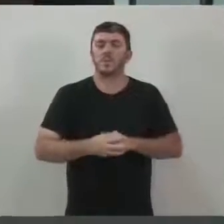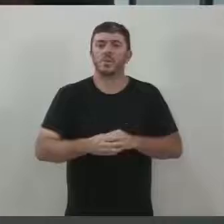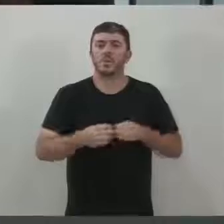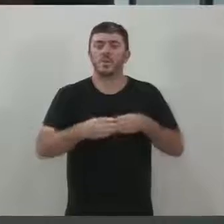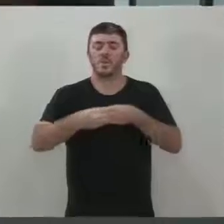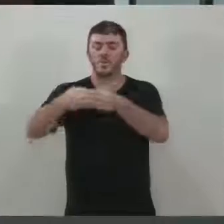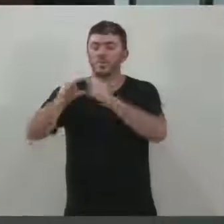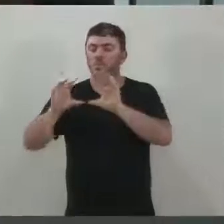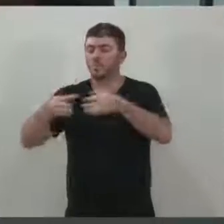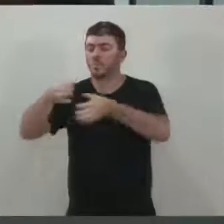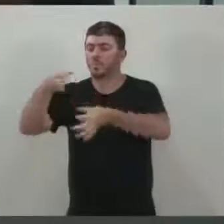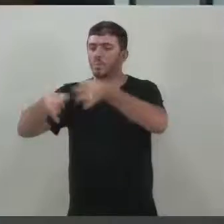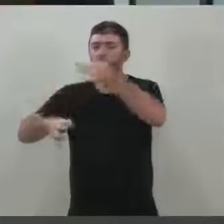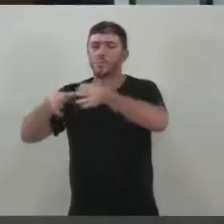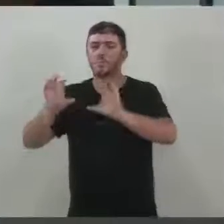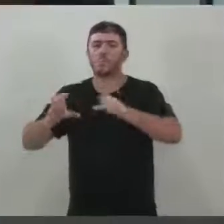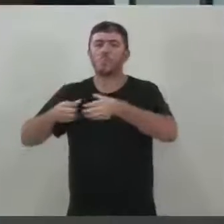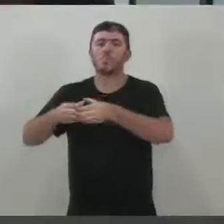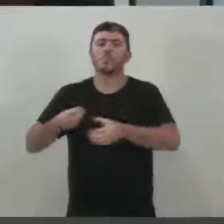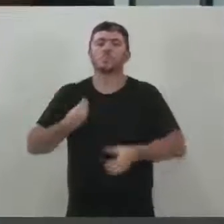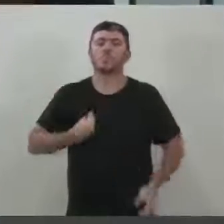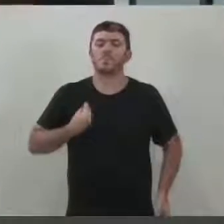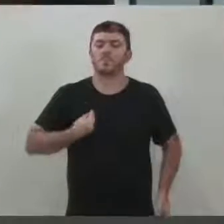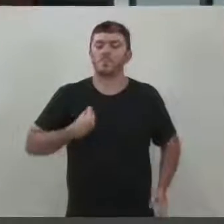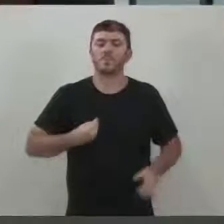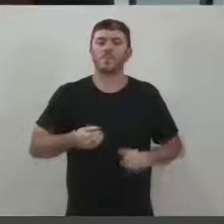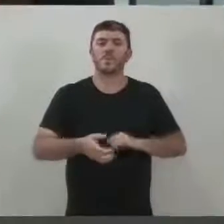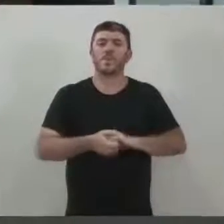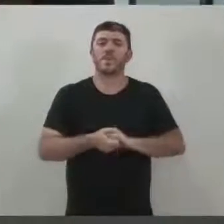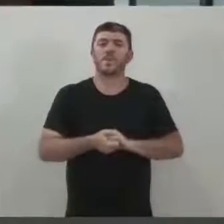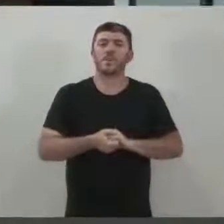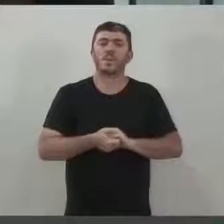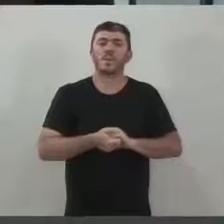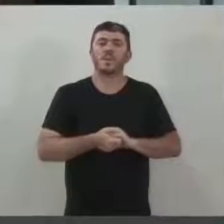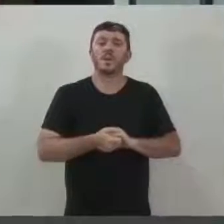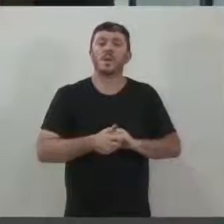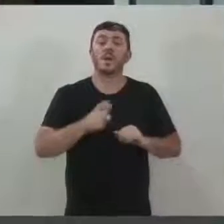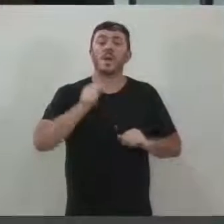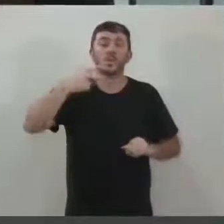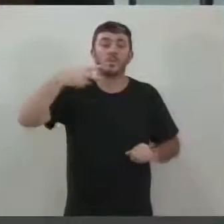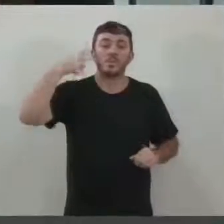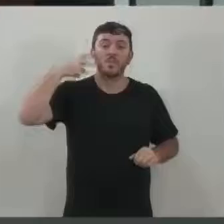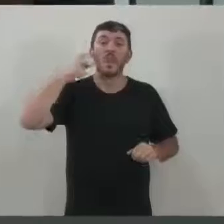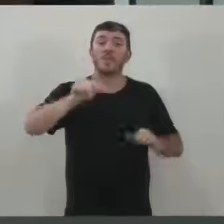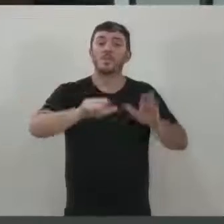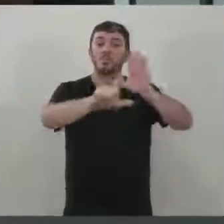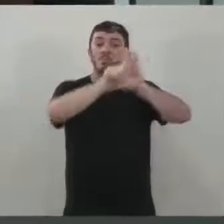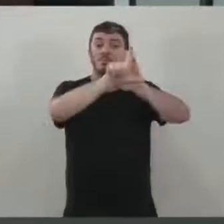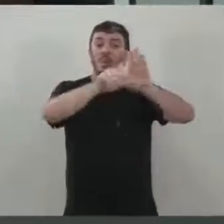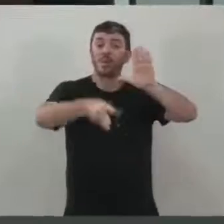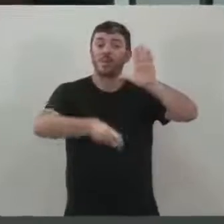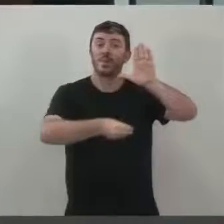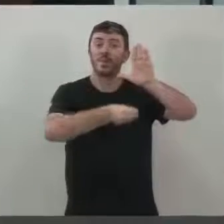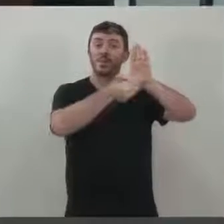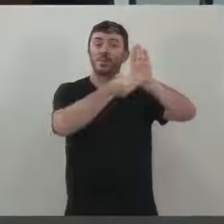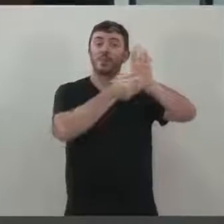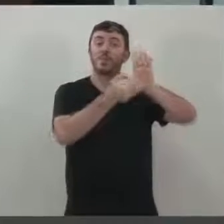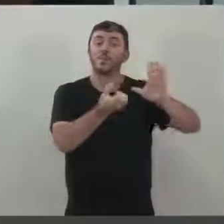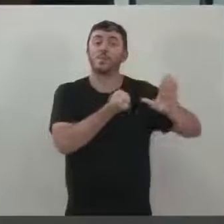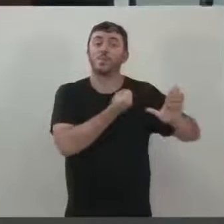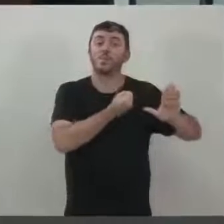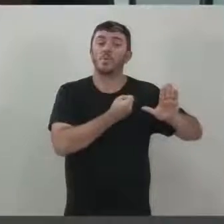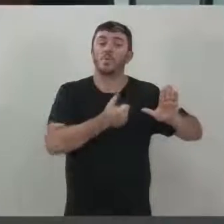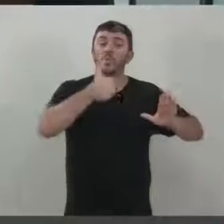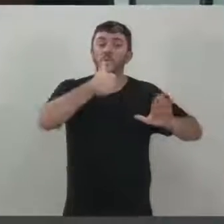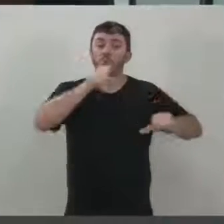Encaminhe-se à Procuradoria Jurídica e às comissões permanentes. Expediente apresentado pelos vereadores. Emendas. Subemenda número 1 da